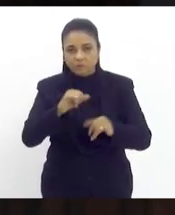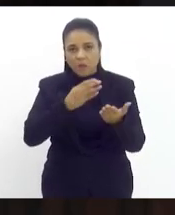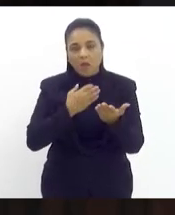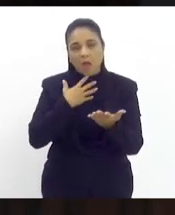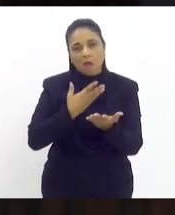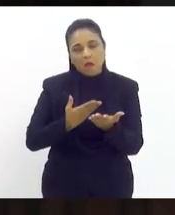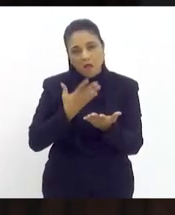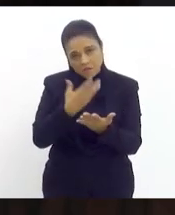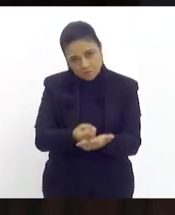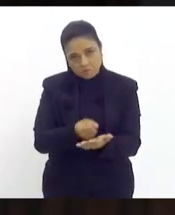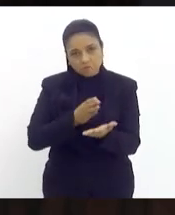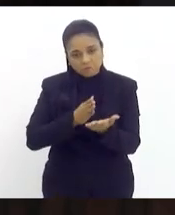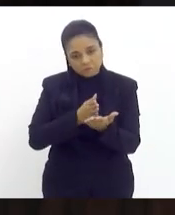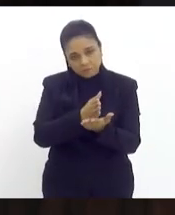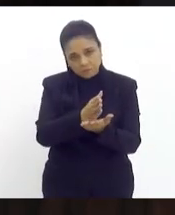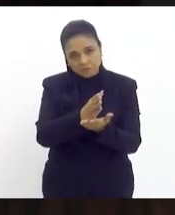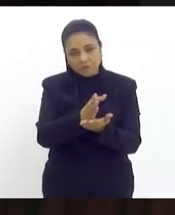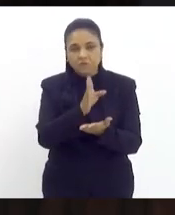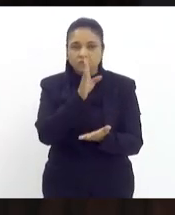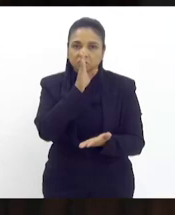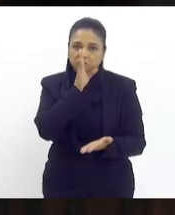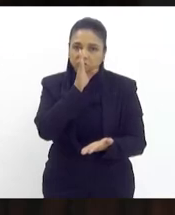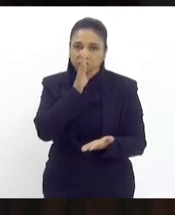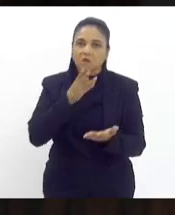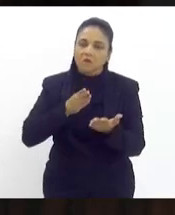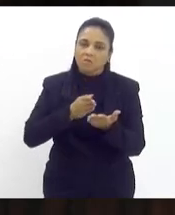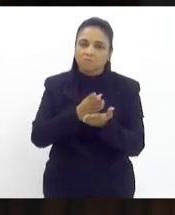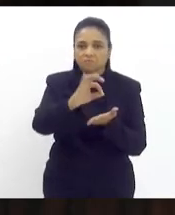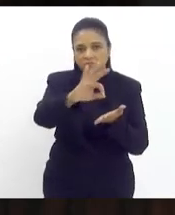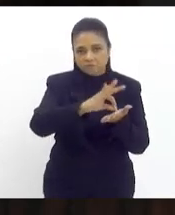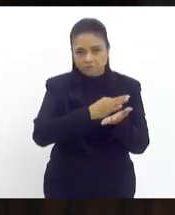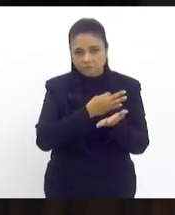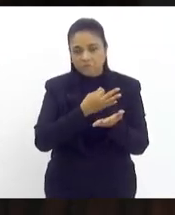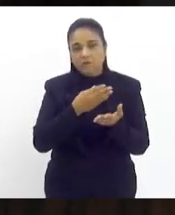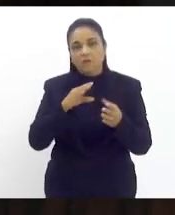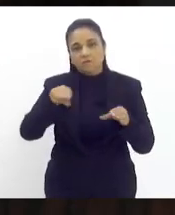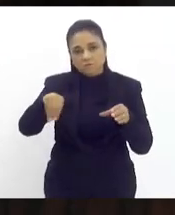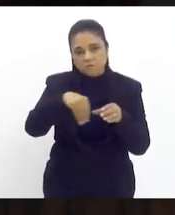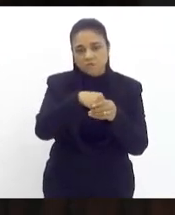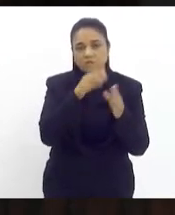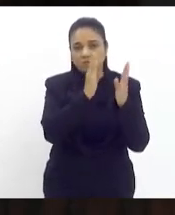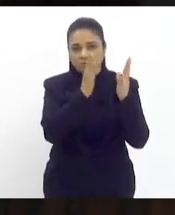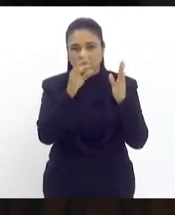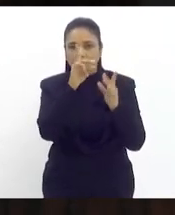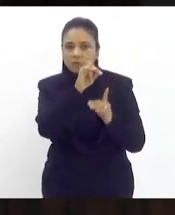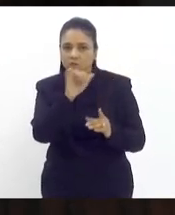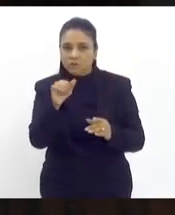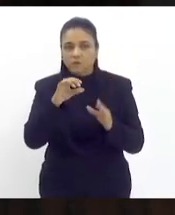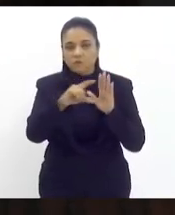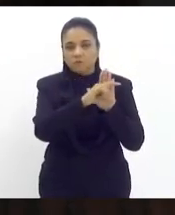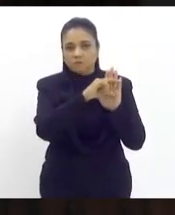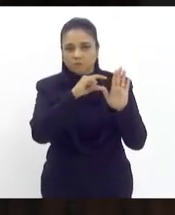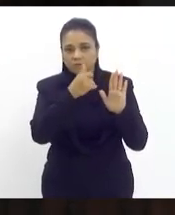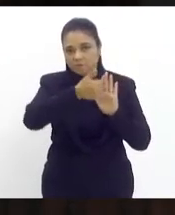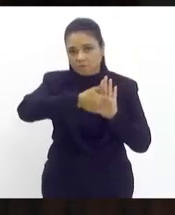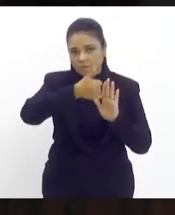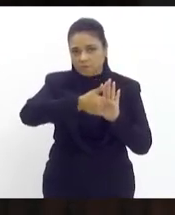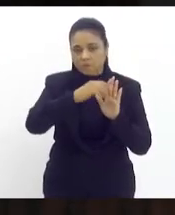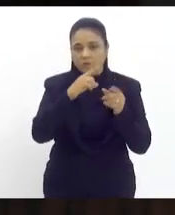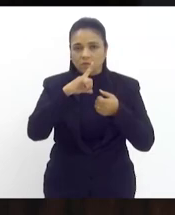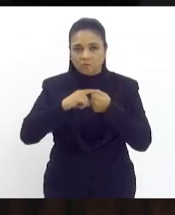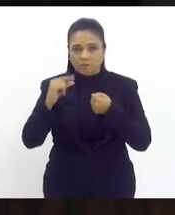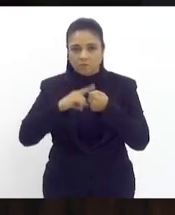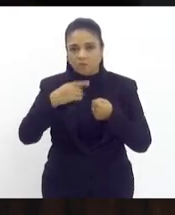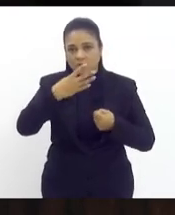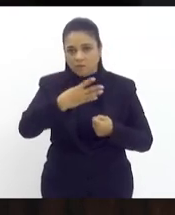que aprovam permaneçam Como estão aprovado vai ao autógrafo incluído na ordem do dia de acordo com parágrafo primeiro do